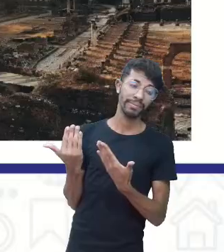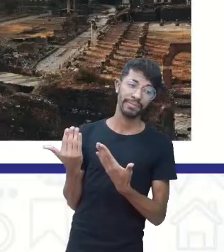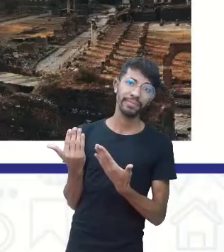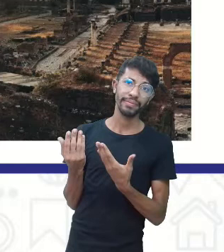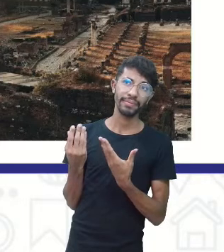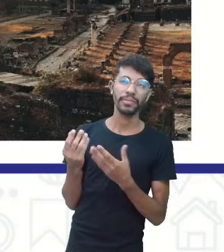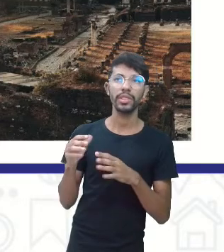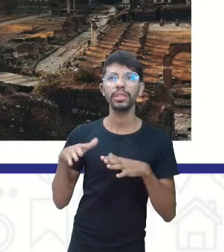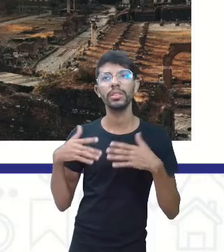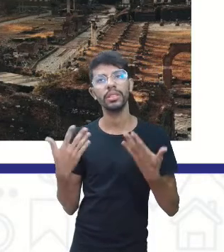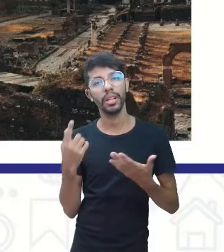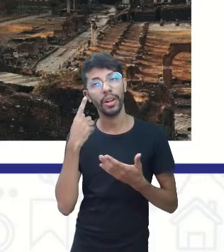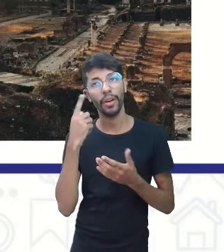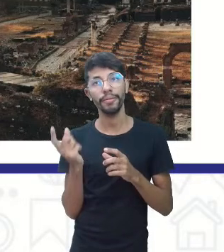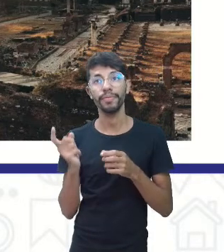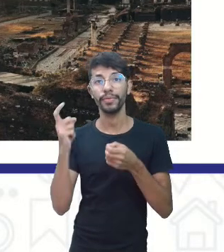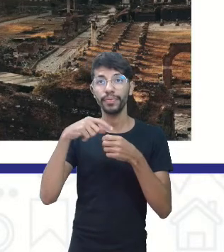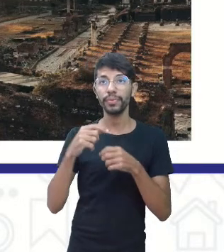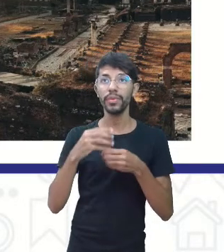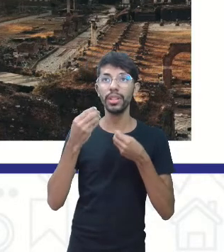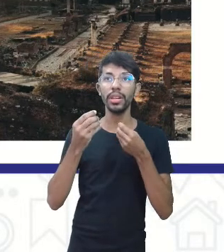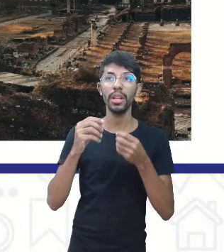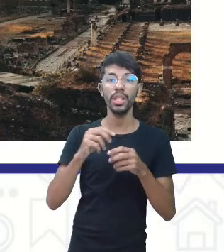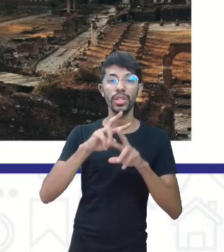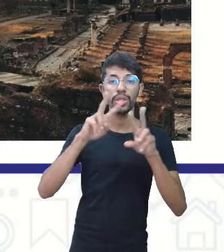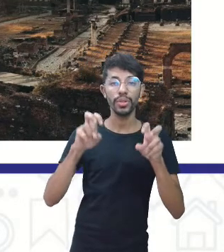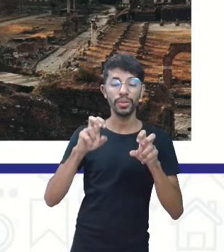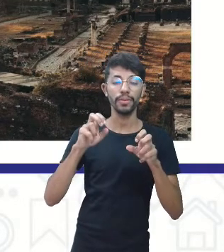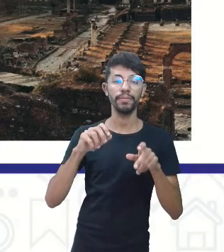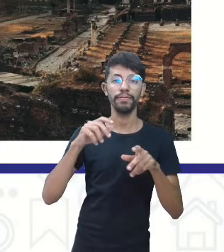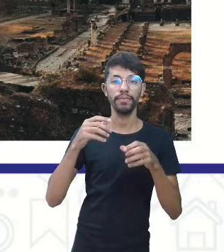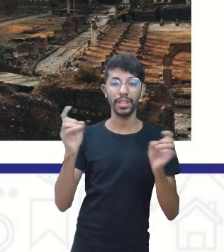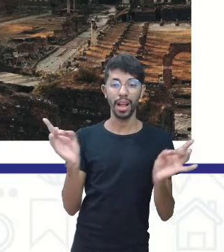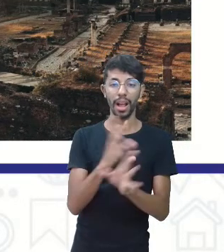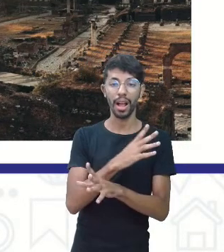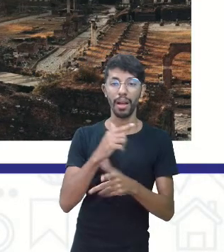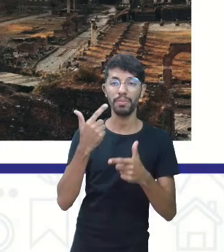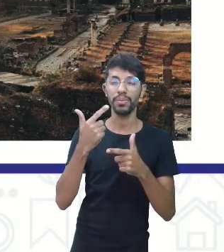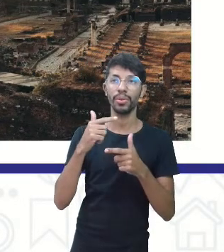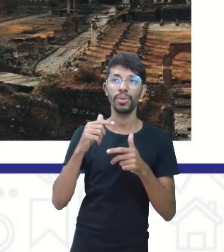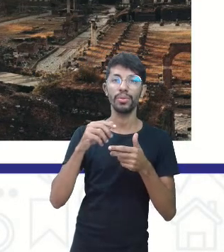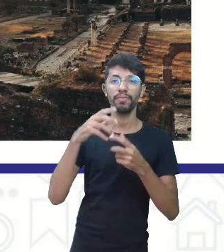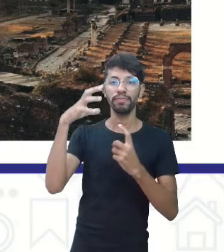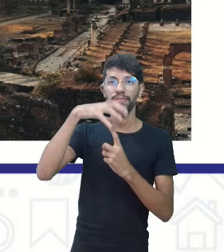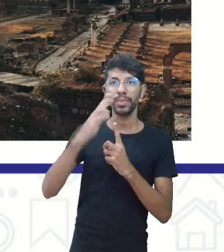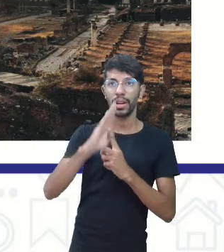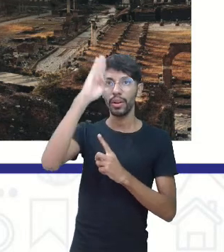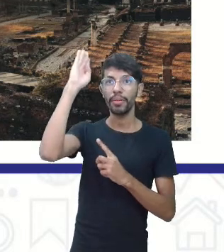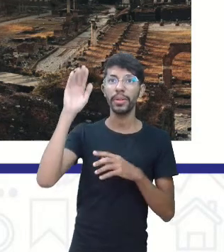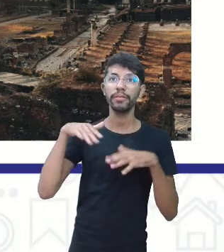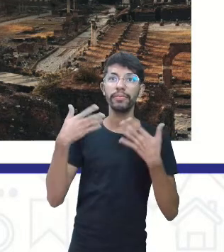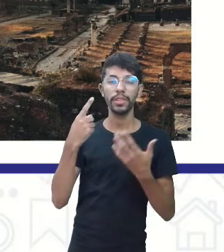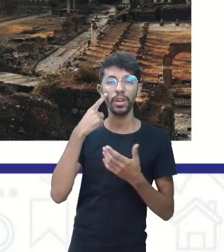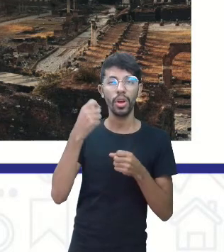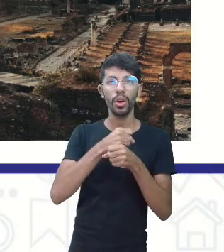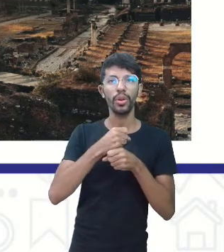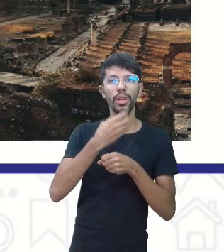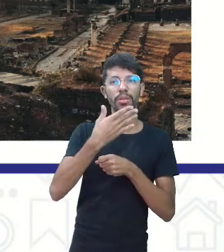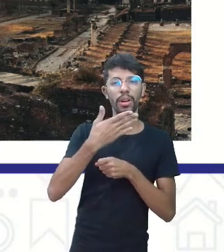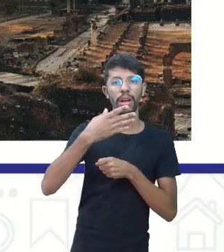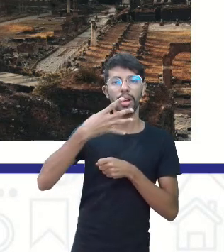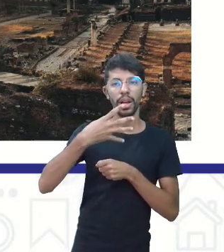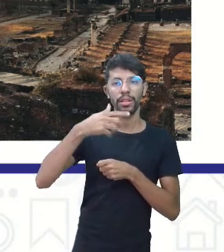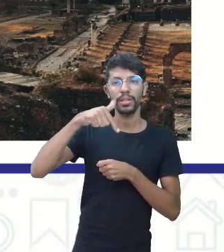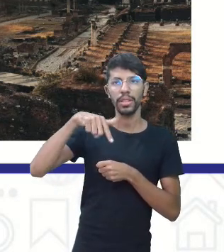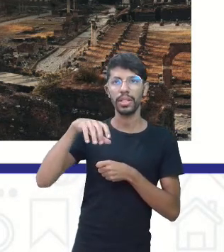Romano, então como eu havia destacado, né, no ano de 476, o Império Romano do Ocidente entrou em colapso quando Roma foi